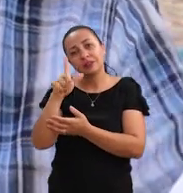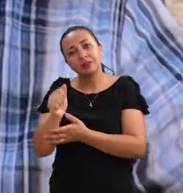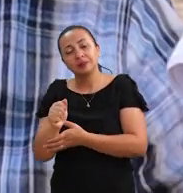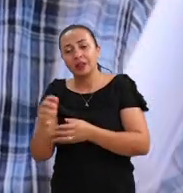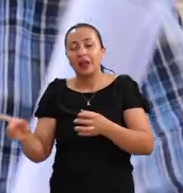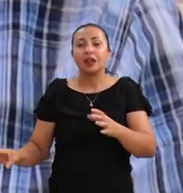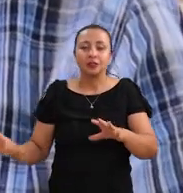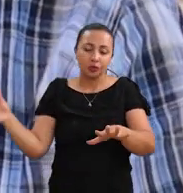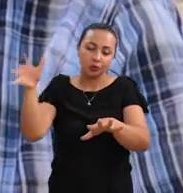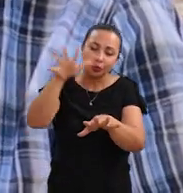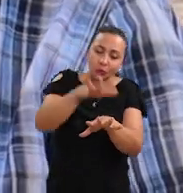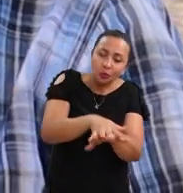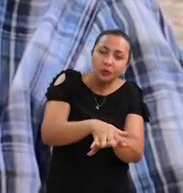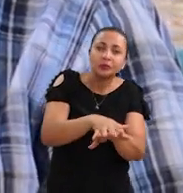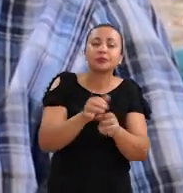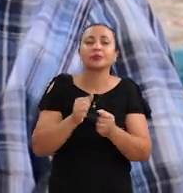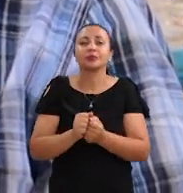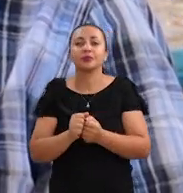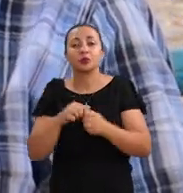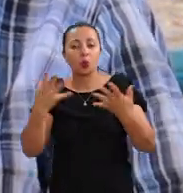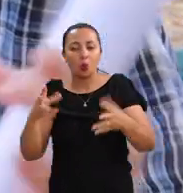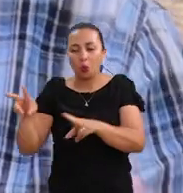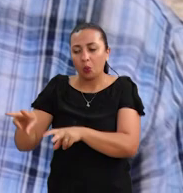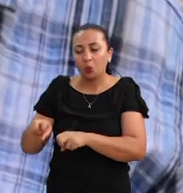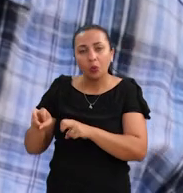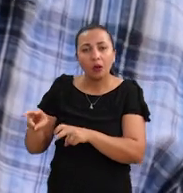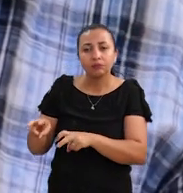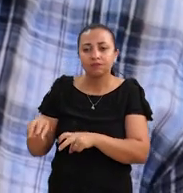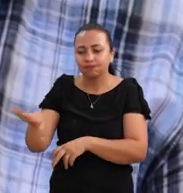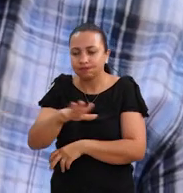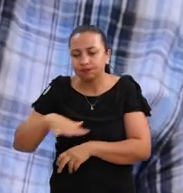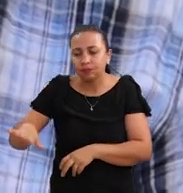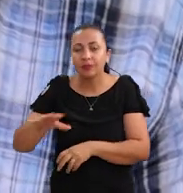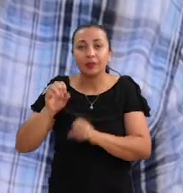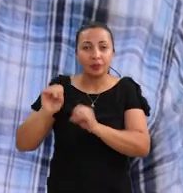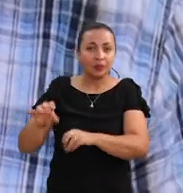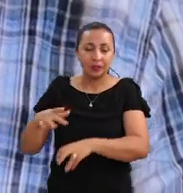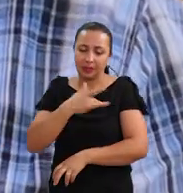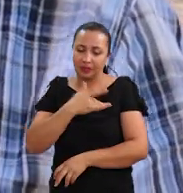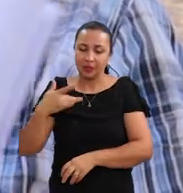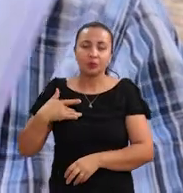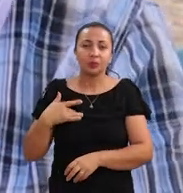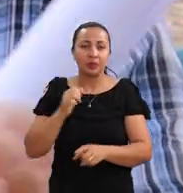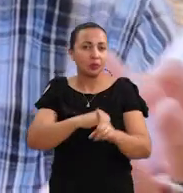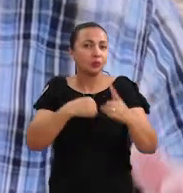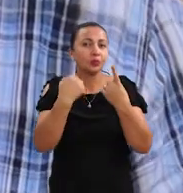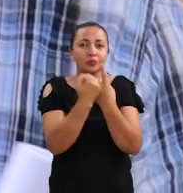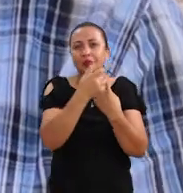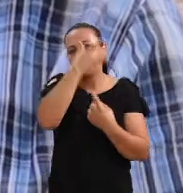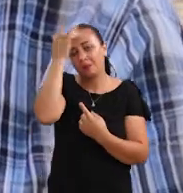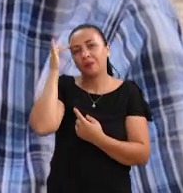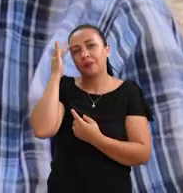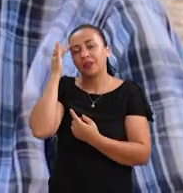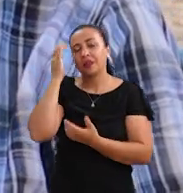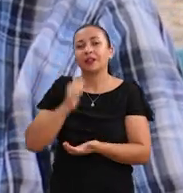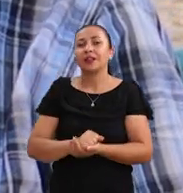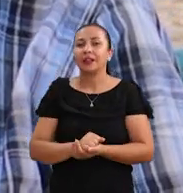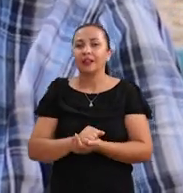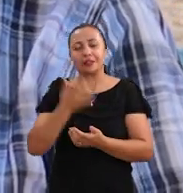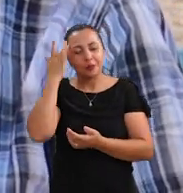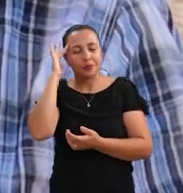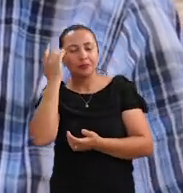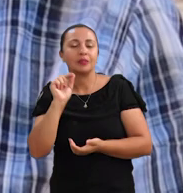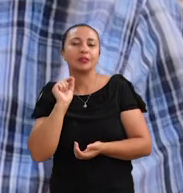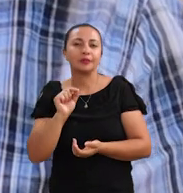nessa perspectiva de inclusão, né? Seja no campo da educação, da saúde, da sociabilidade dessas pessoas.